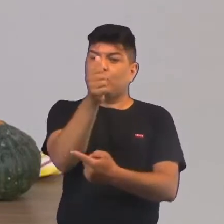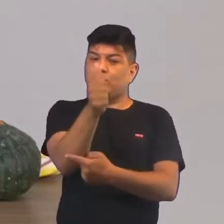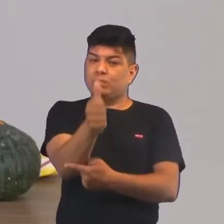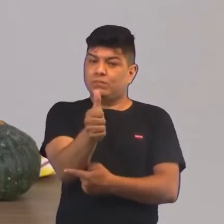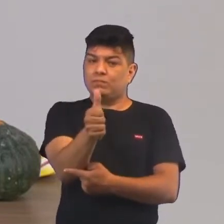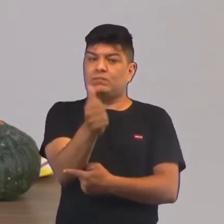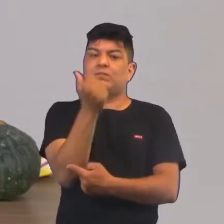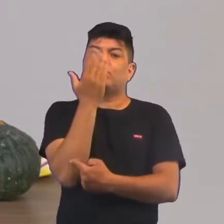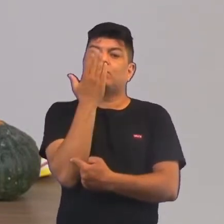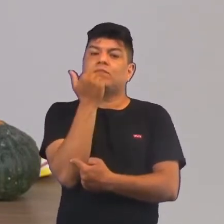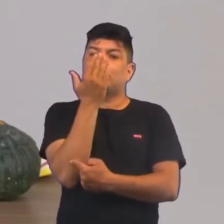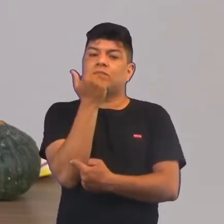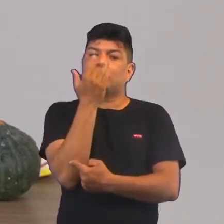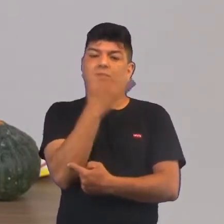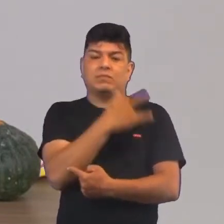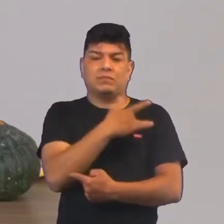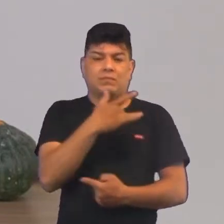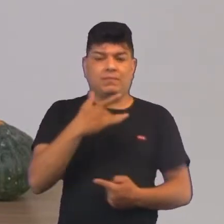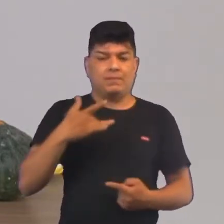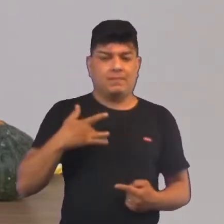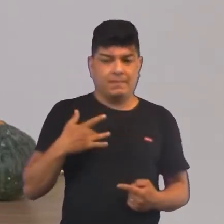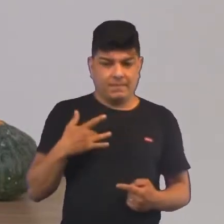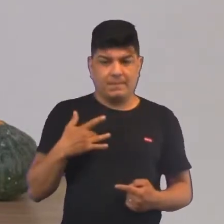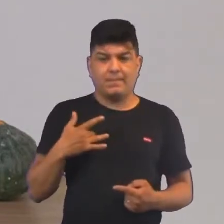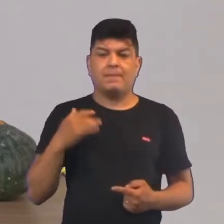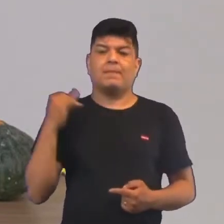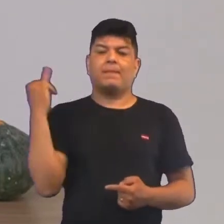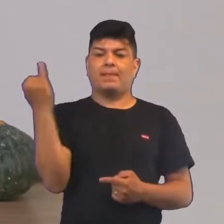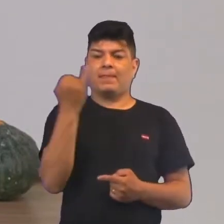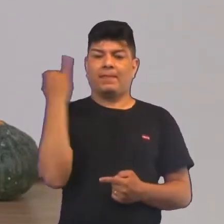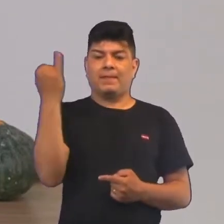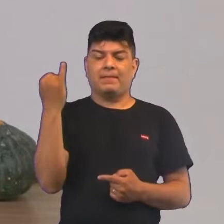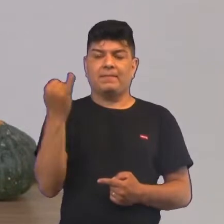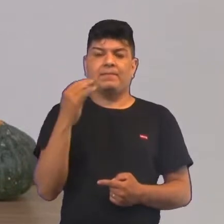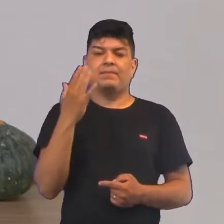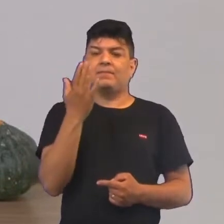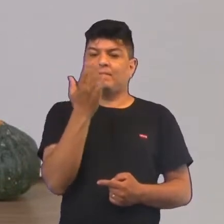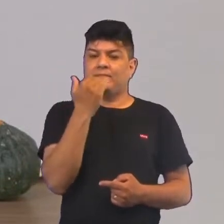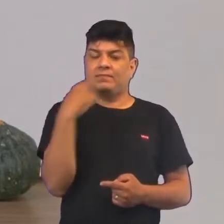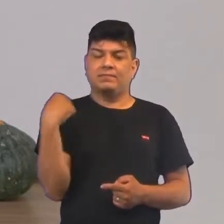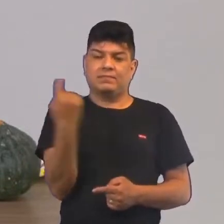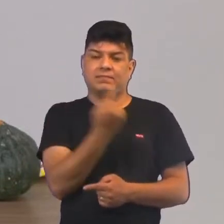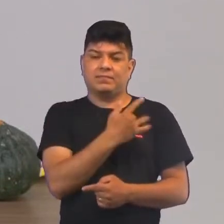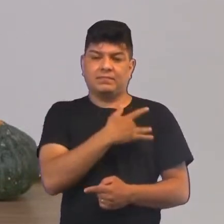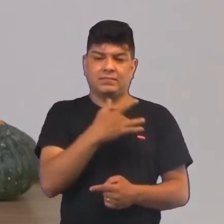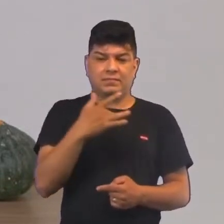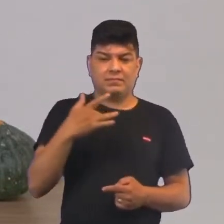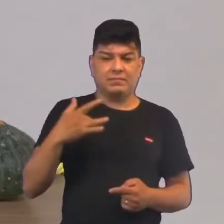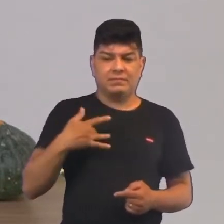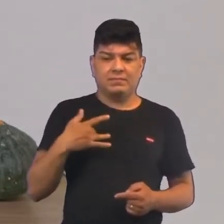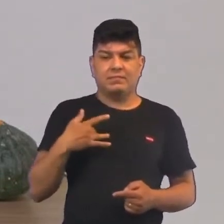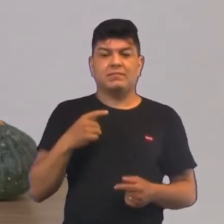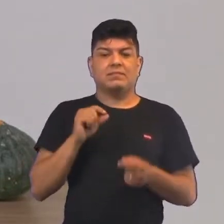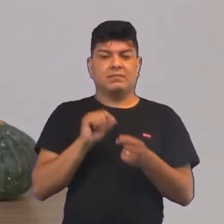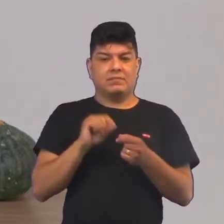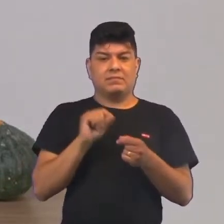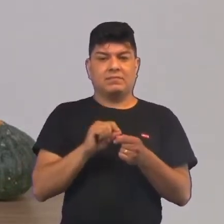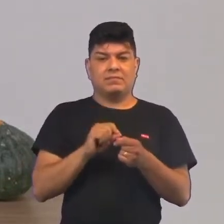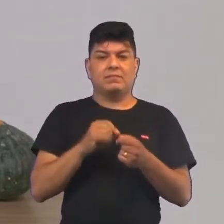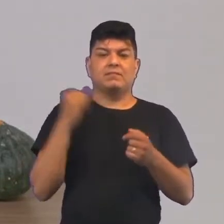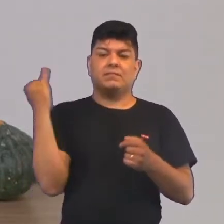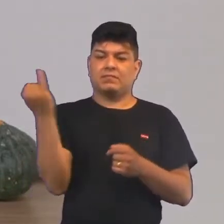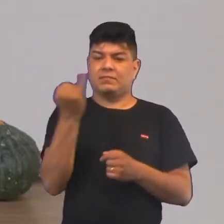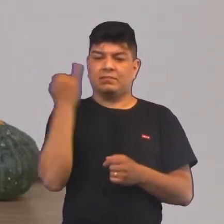pouquinho da alimentação saudável, da importância da alimentação para a nossa saúde. Para falar a vocês que é